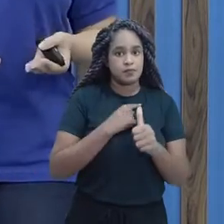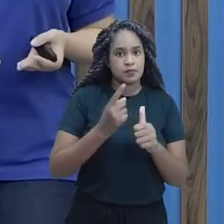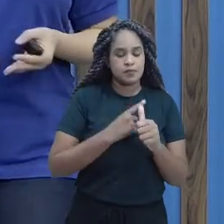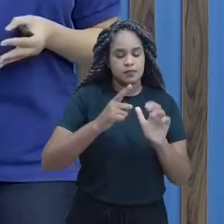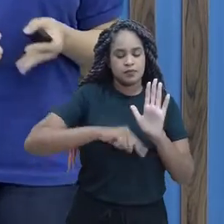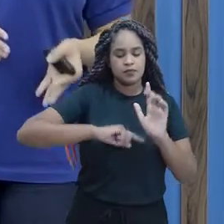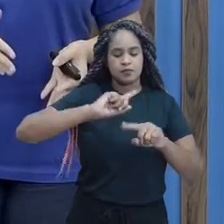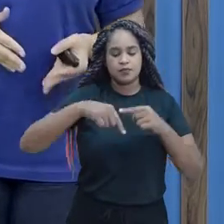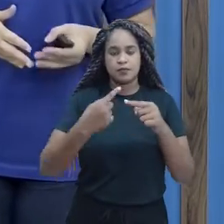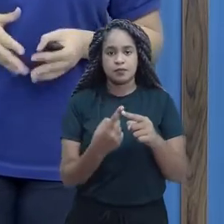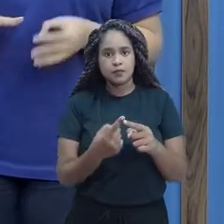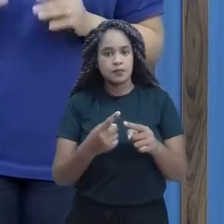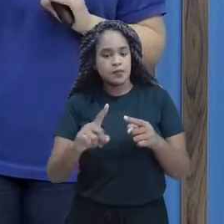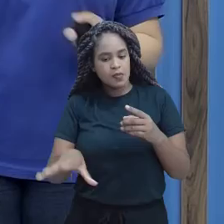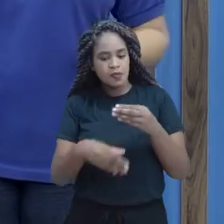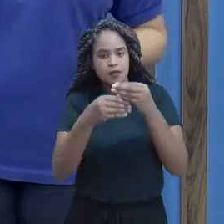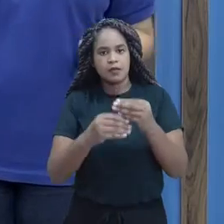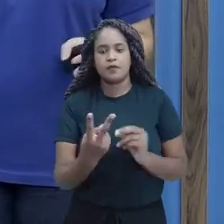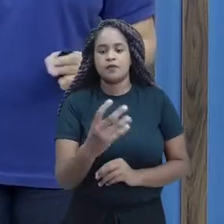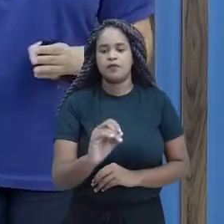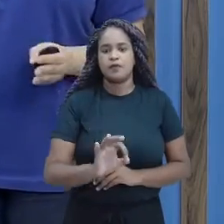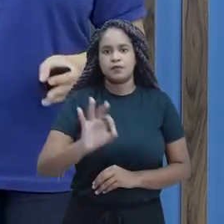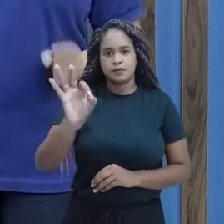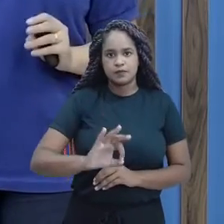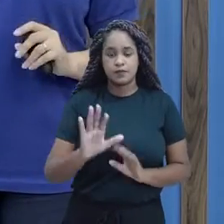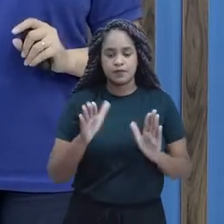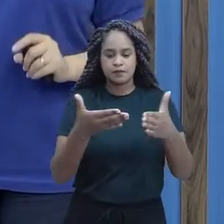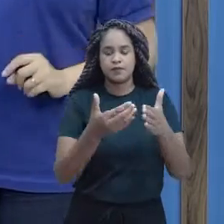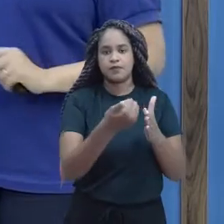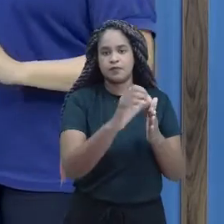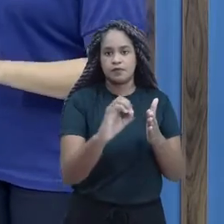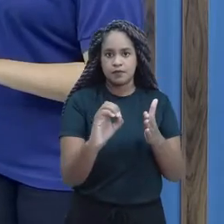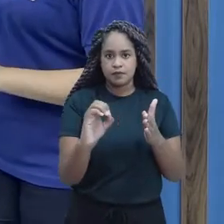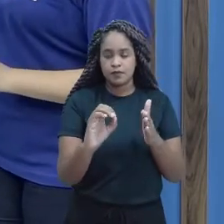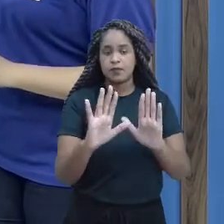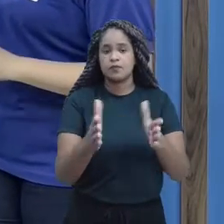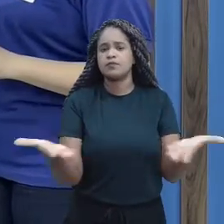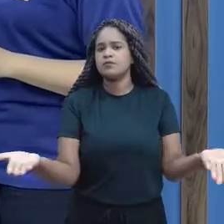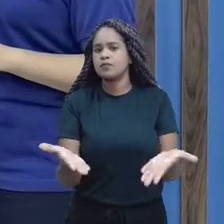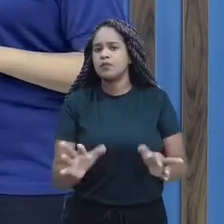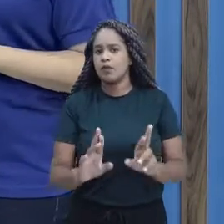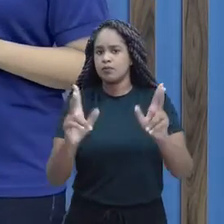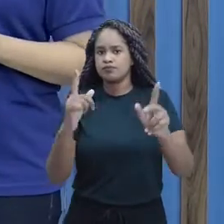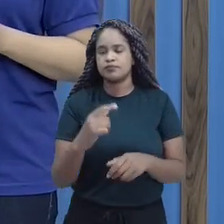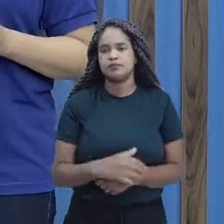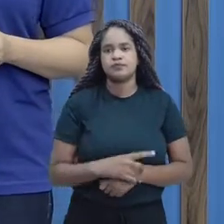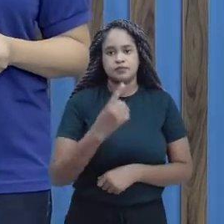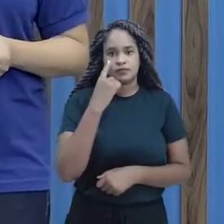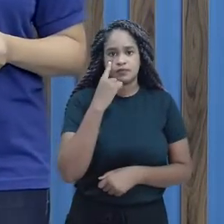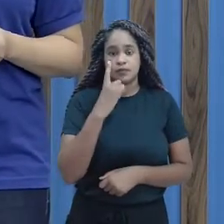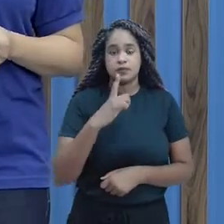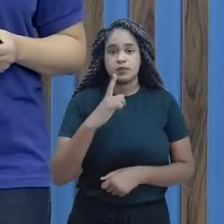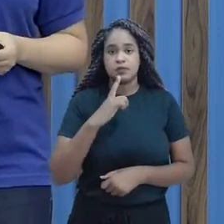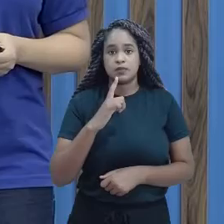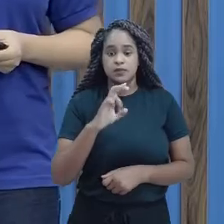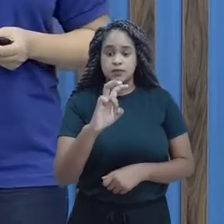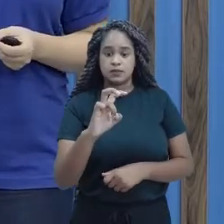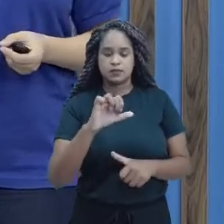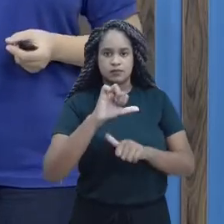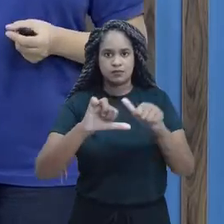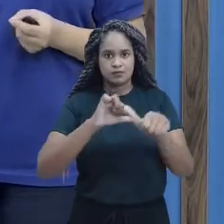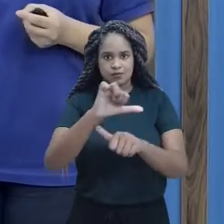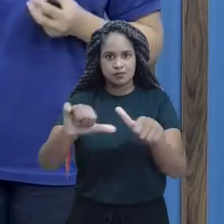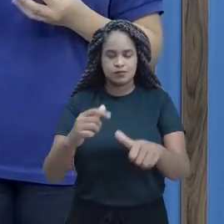um acréscimo de 20% no valor de 100 em relação ao tênis, mas agora aqui a gente tem 5 movimentações, né?